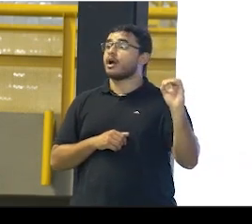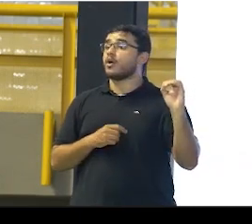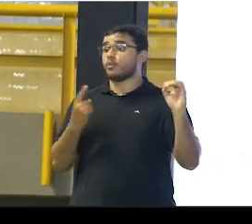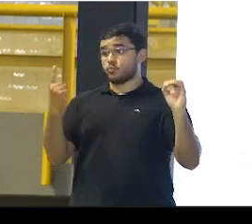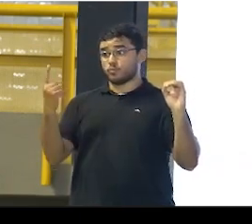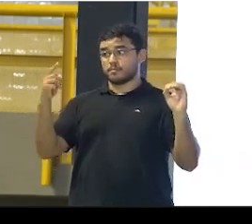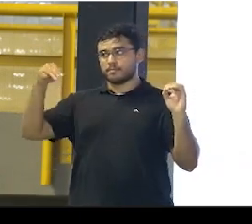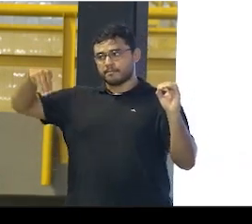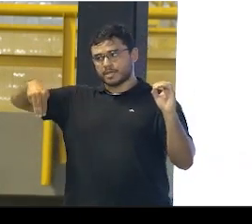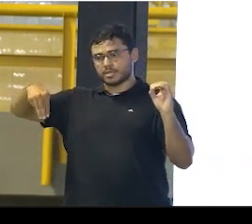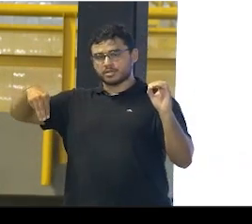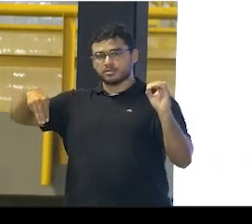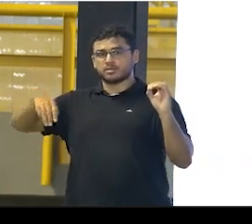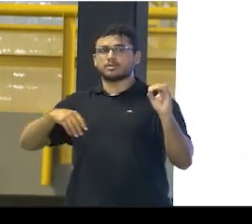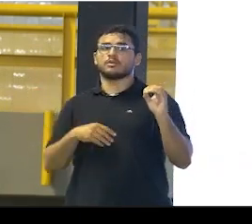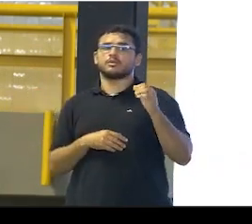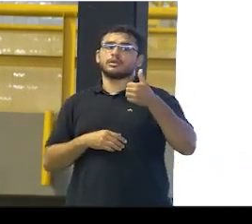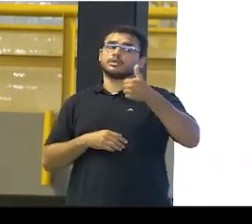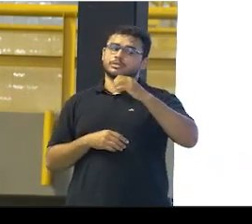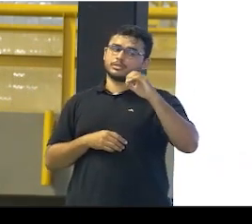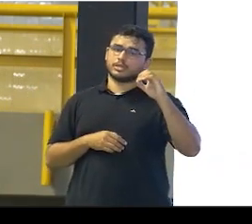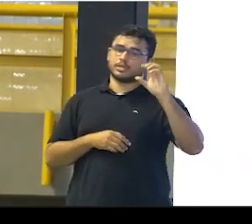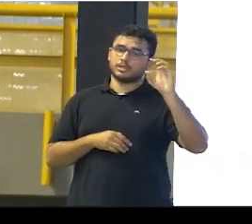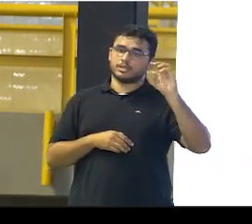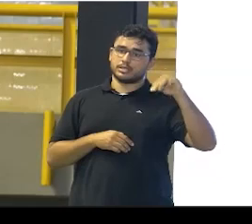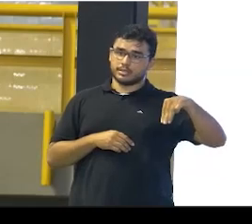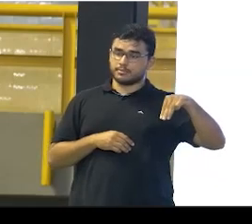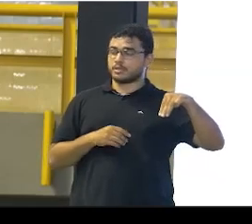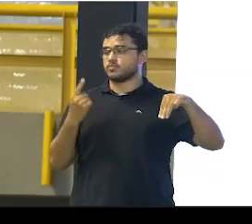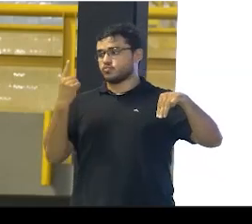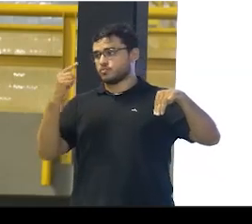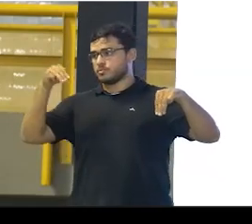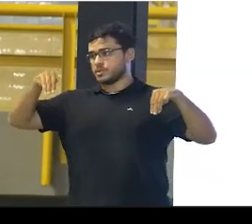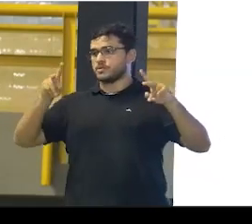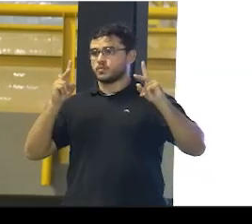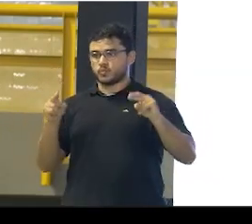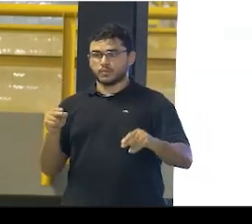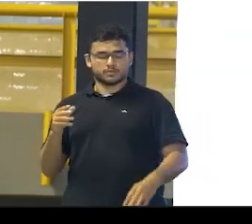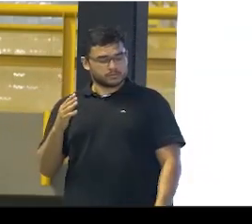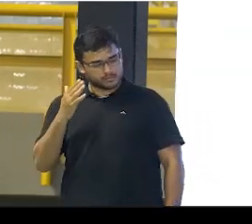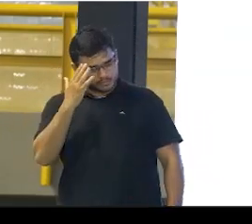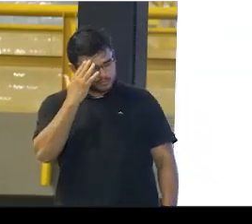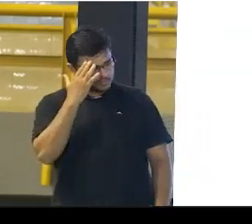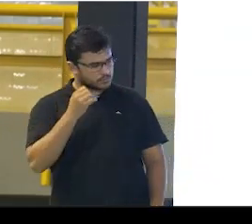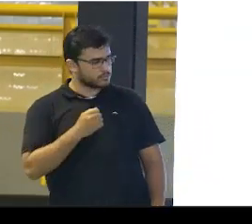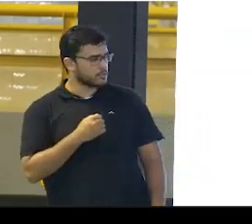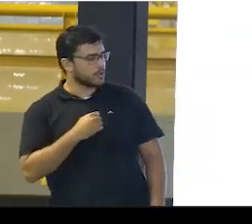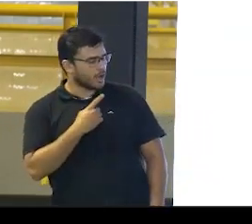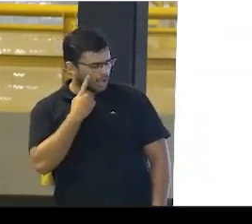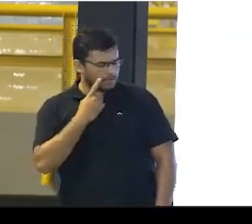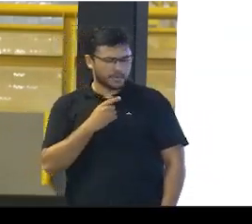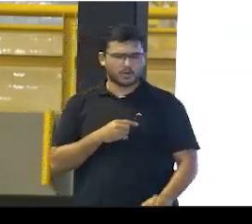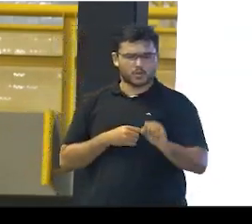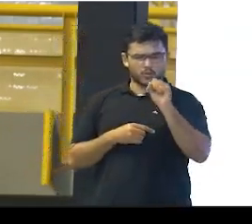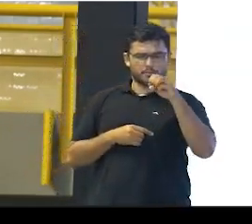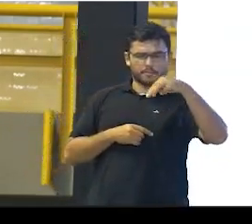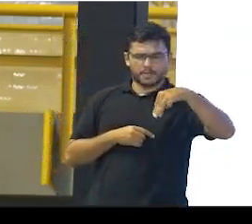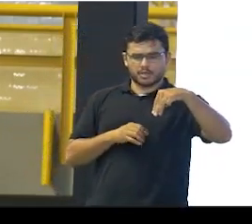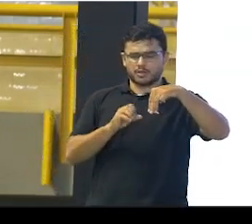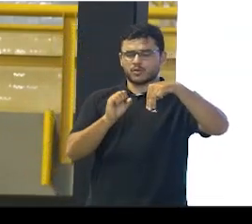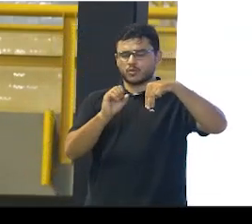eu vou chamar de base menor. Então eu vou chamar de Bzão e Bzinho. E aqui, ó, eu tenho a altura